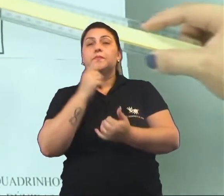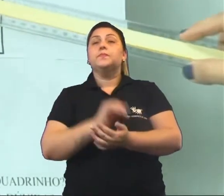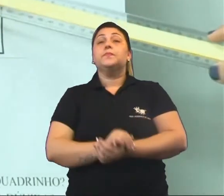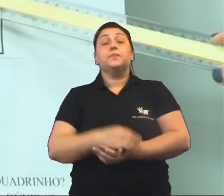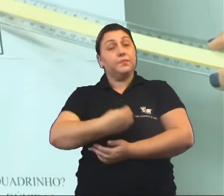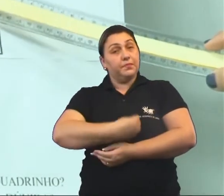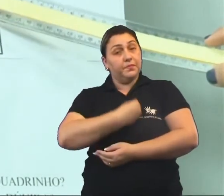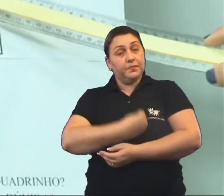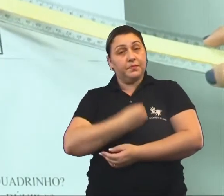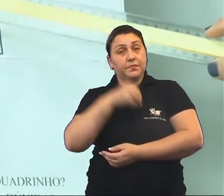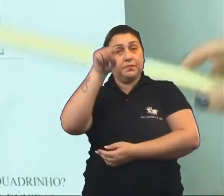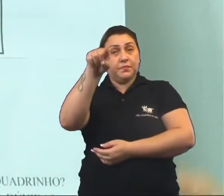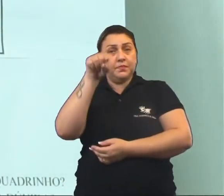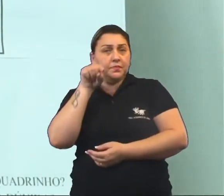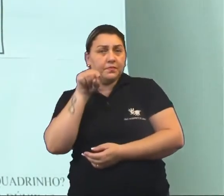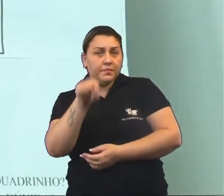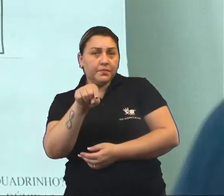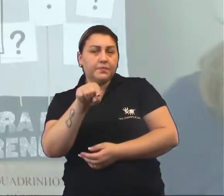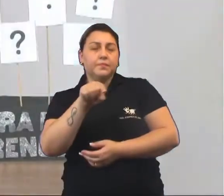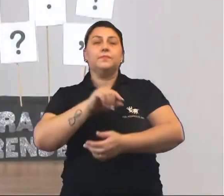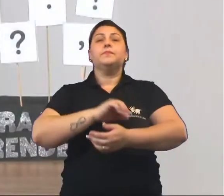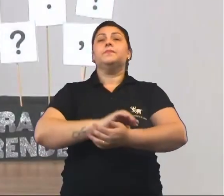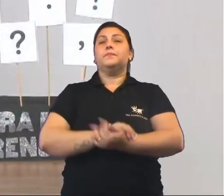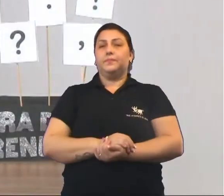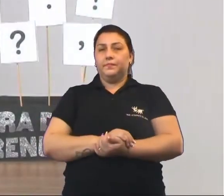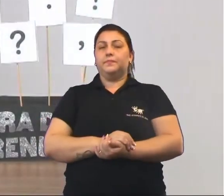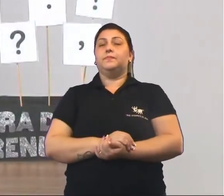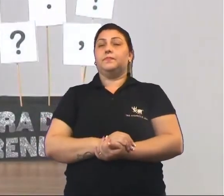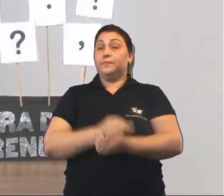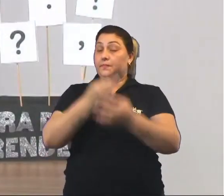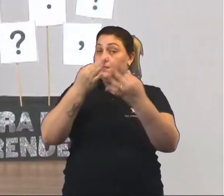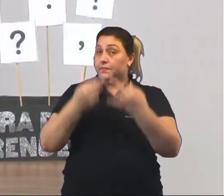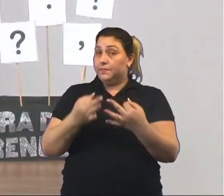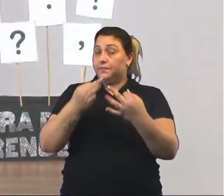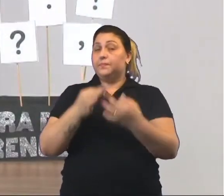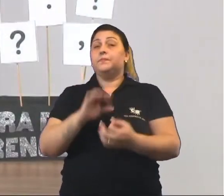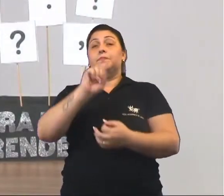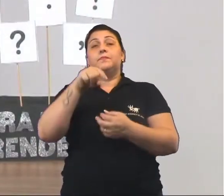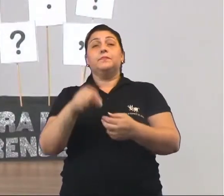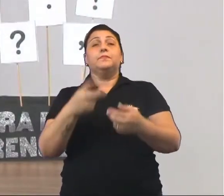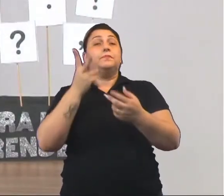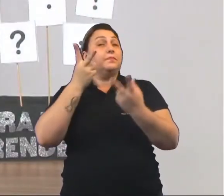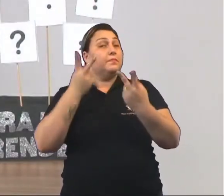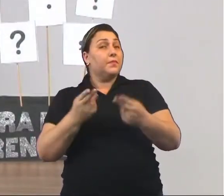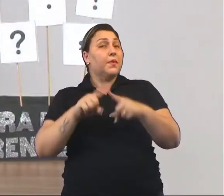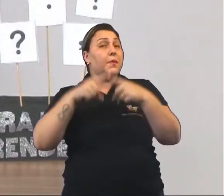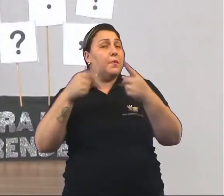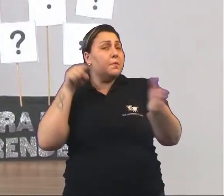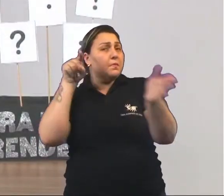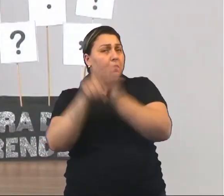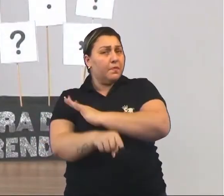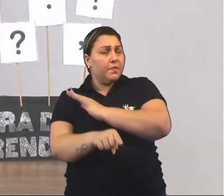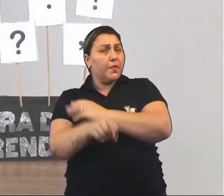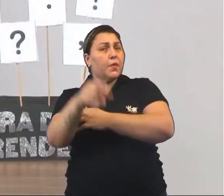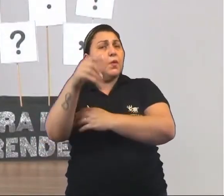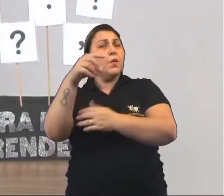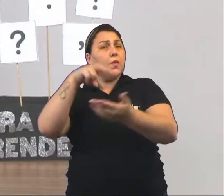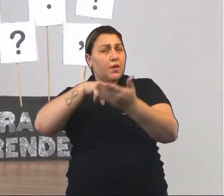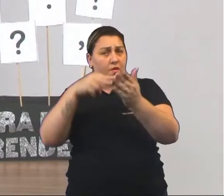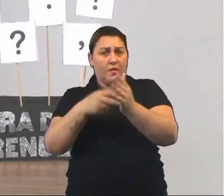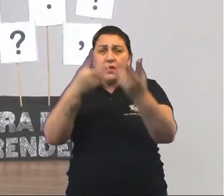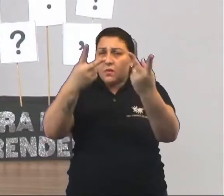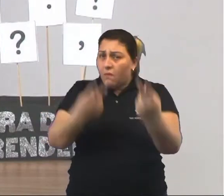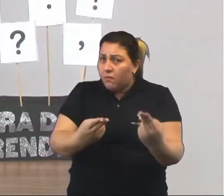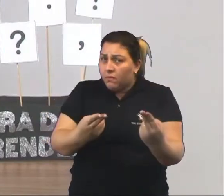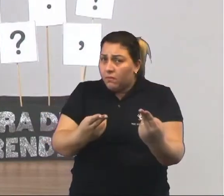a presença do ponto de exclamação. Certo, a pontuação é a mesma. Mas eu te pergunto, o sentido ele foi o